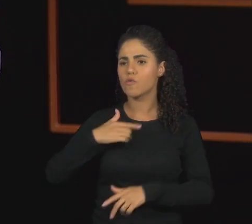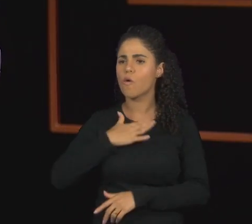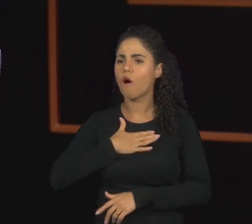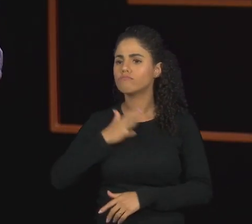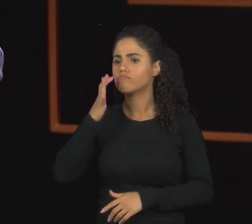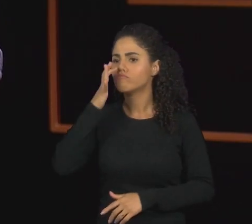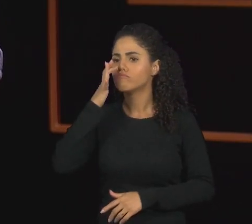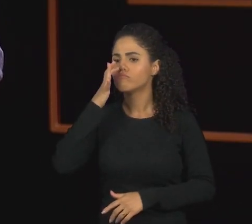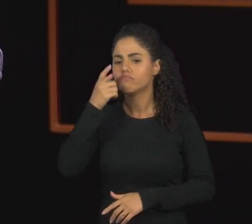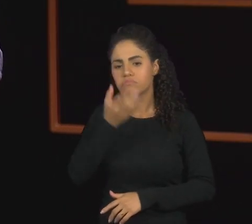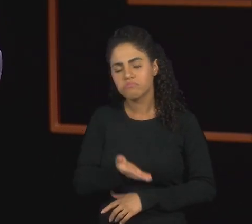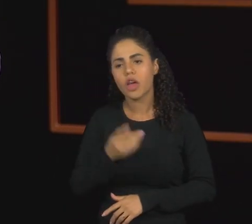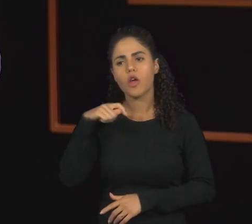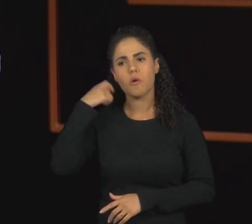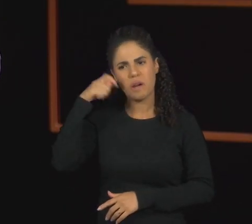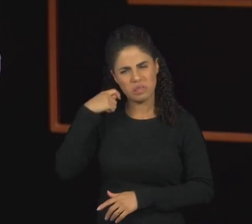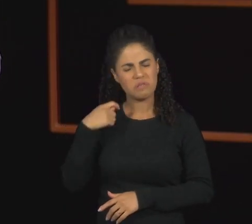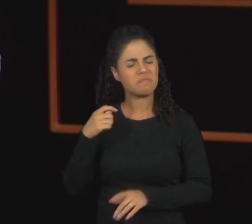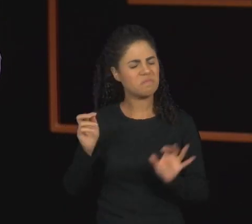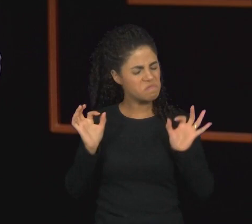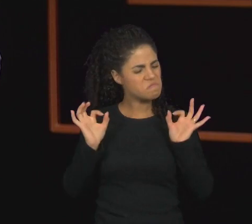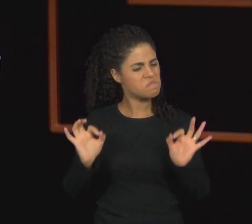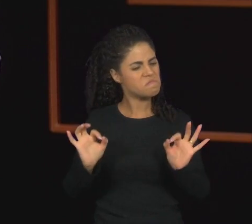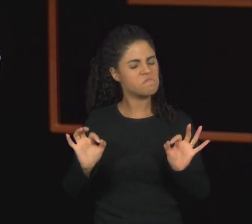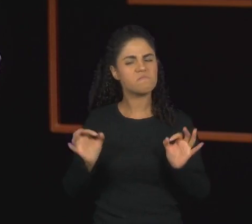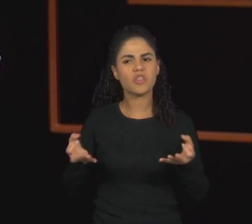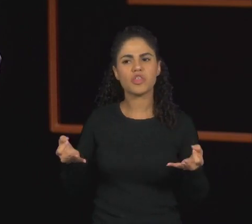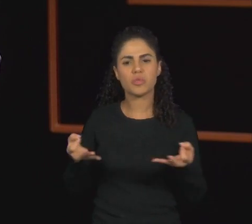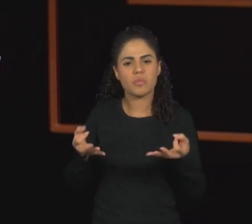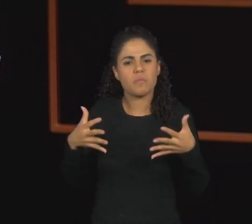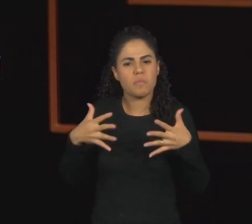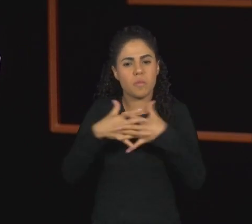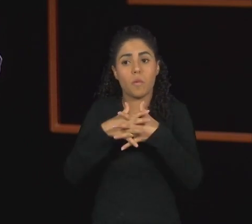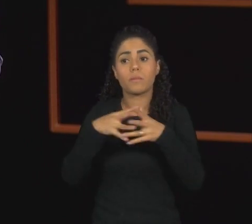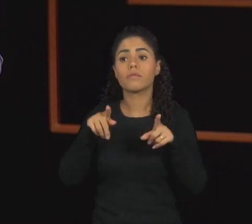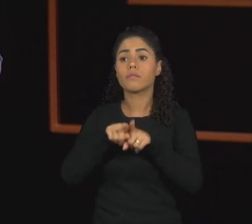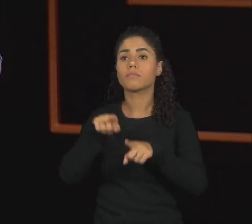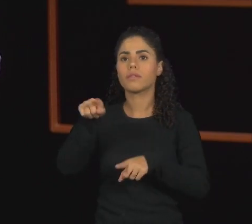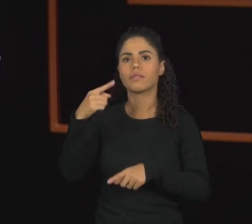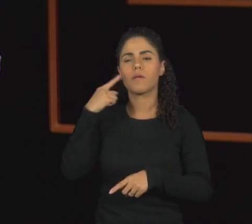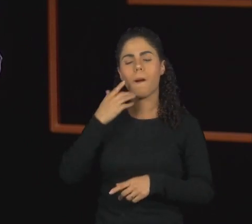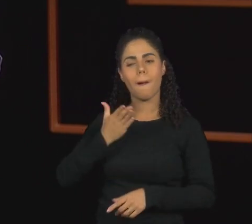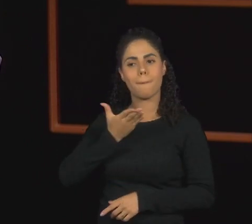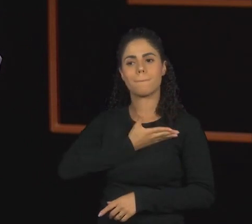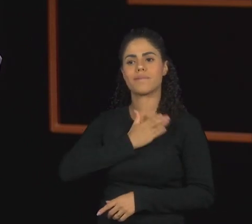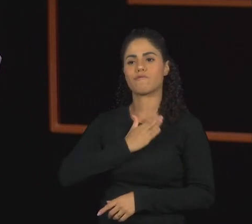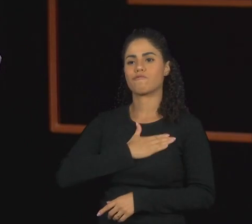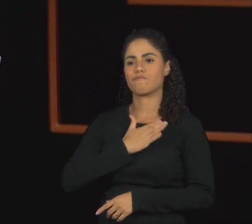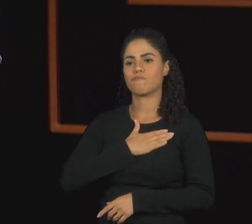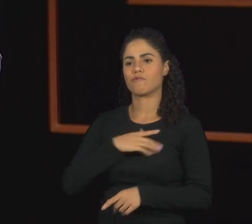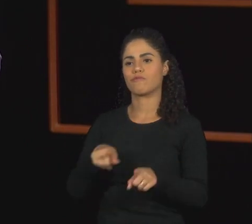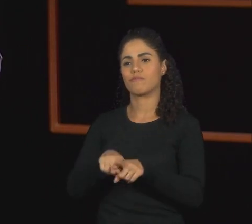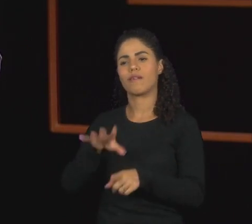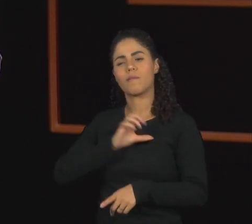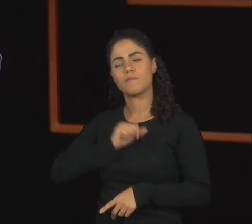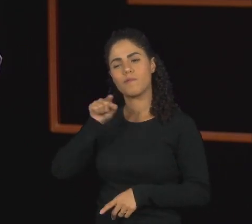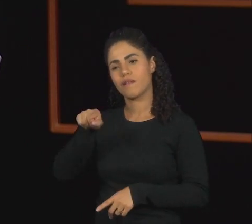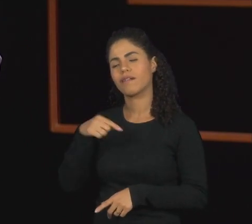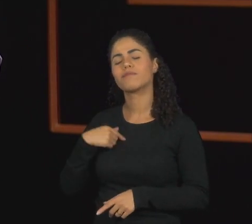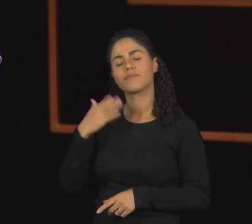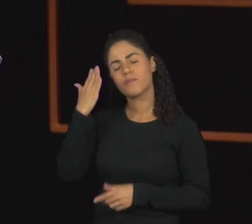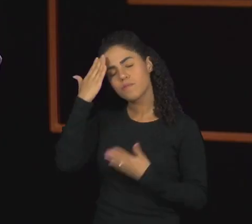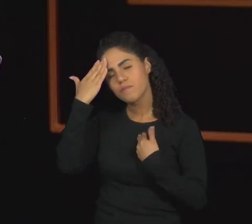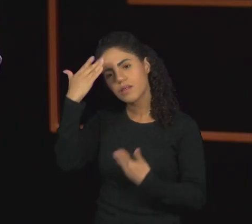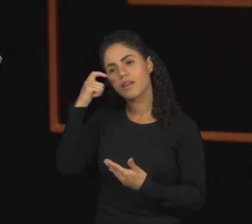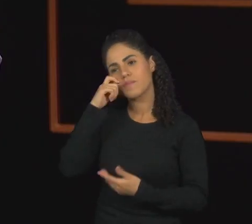admiro, é um ator totalmente brilhante, inteligente, irônico, e um grande amigo, um grande amor, um grande amor. Obrigado por esse